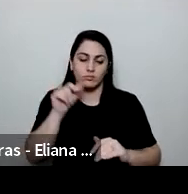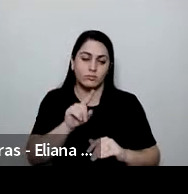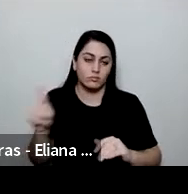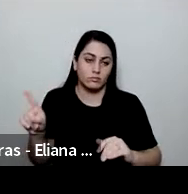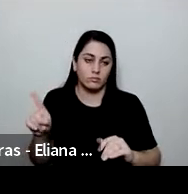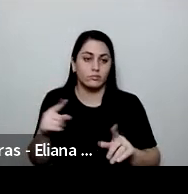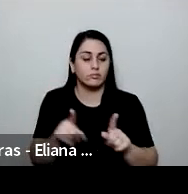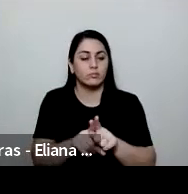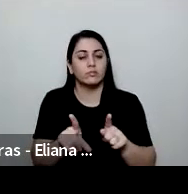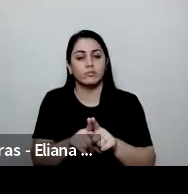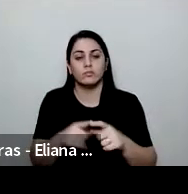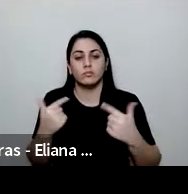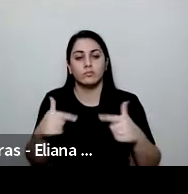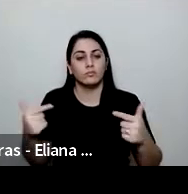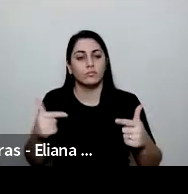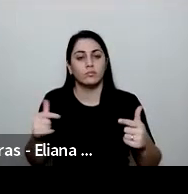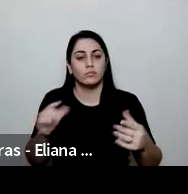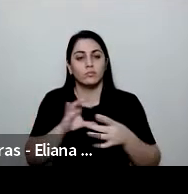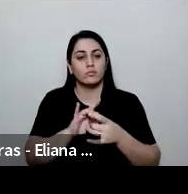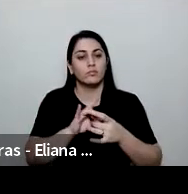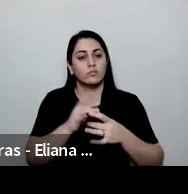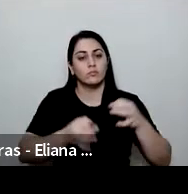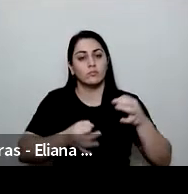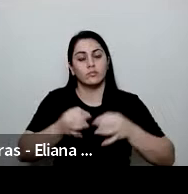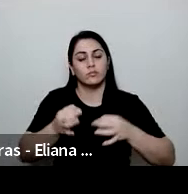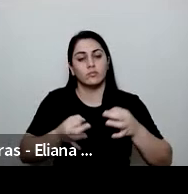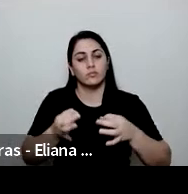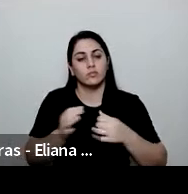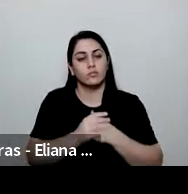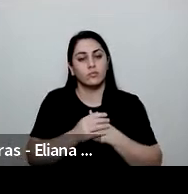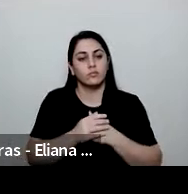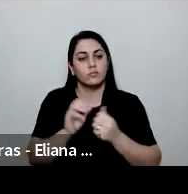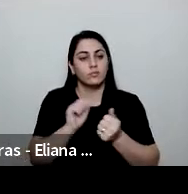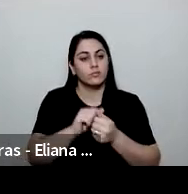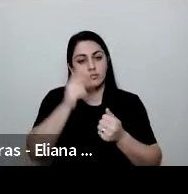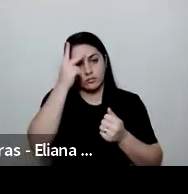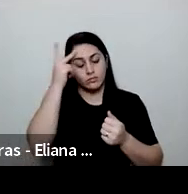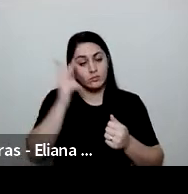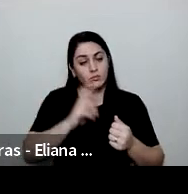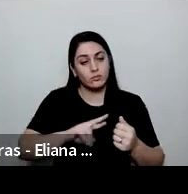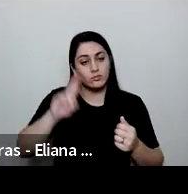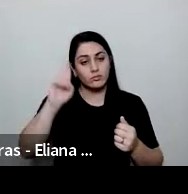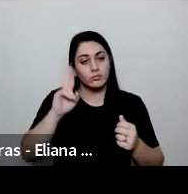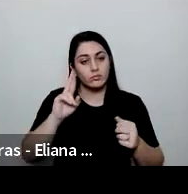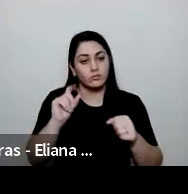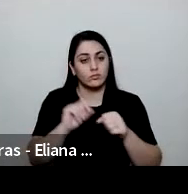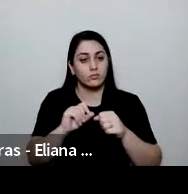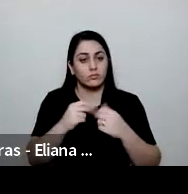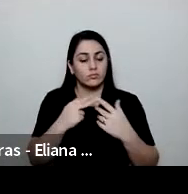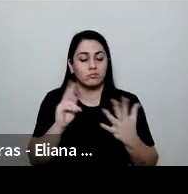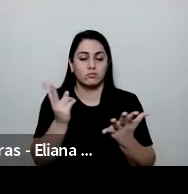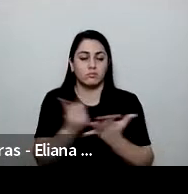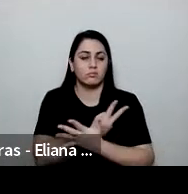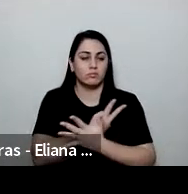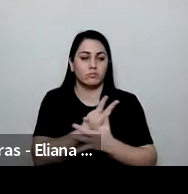também não consigo qualquer vínculo jurídico entre si e os responsáveis pela suposta ilegalidade